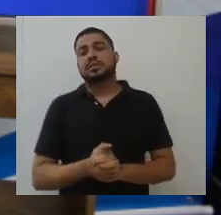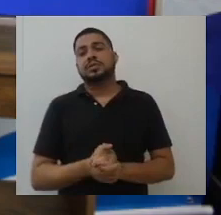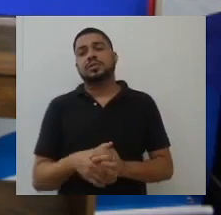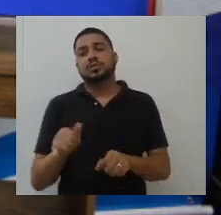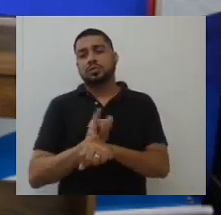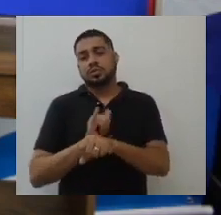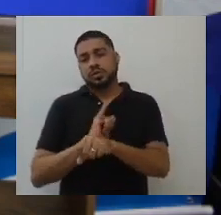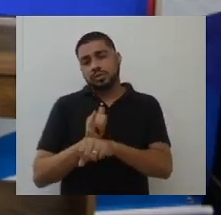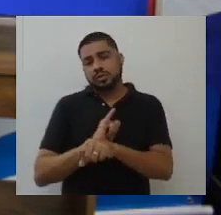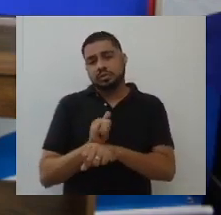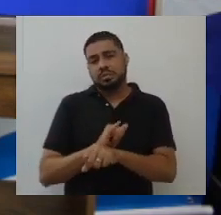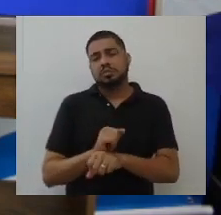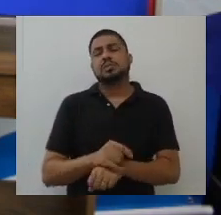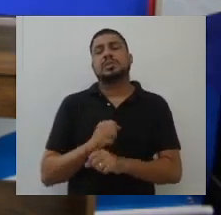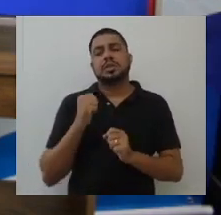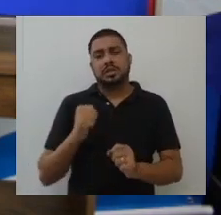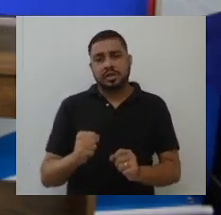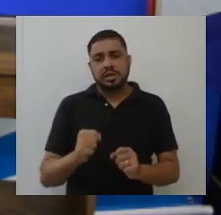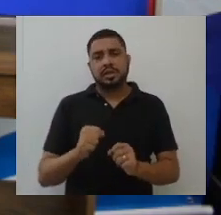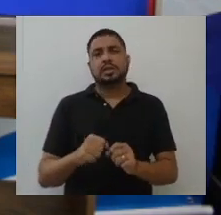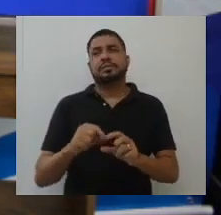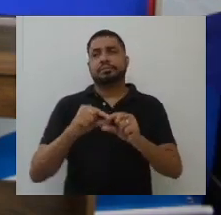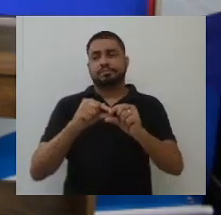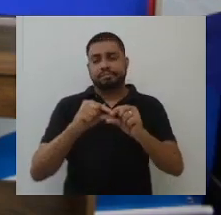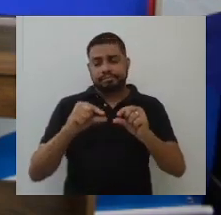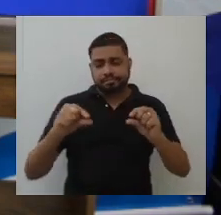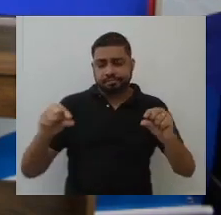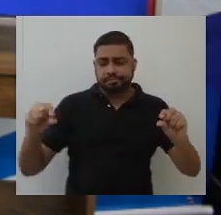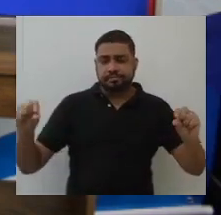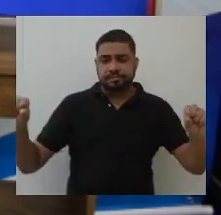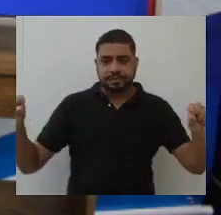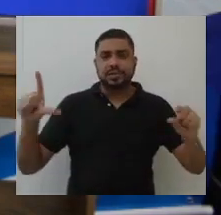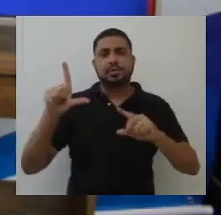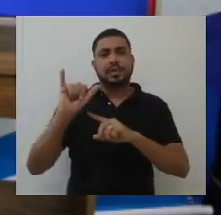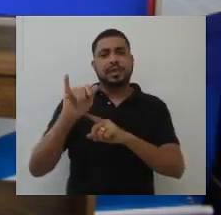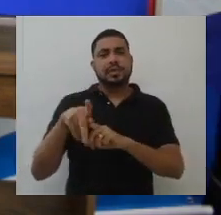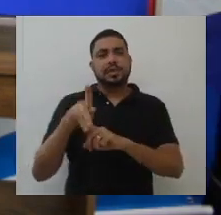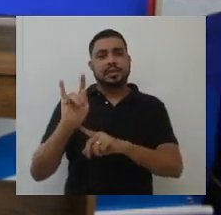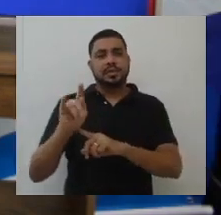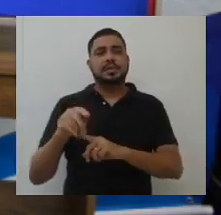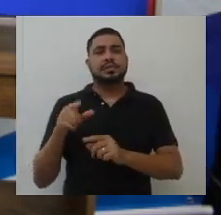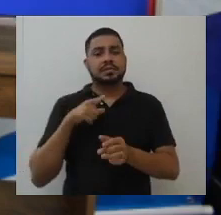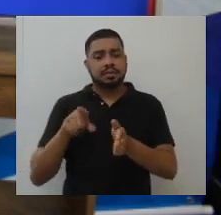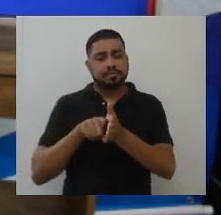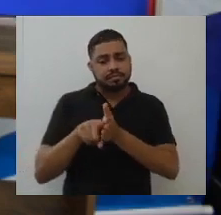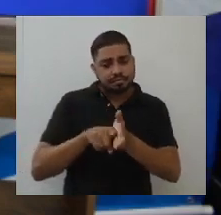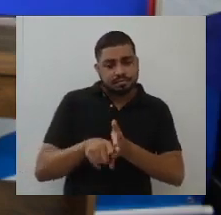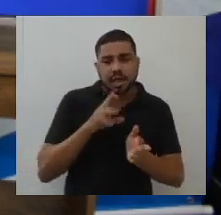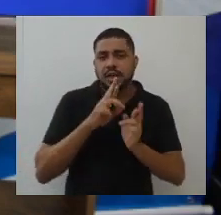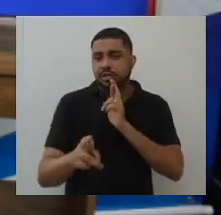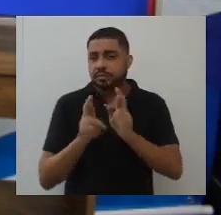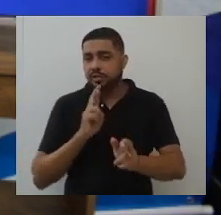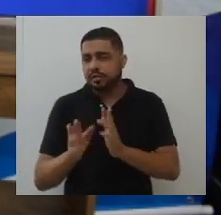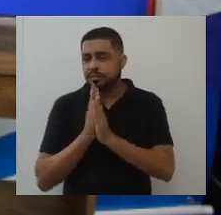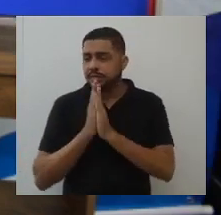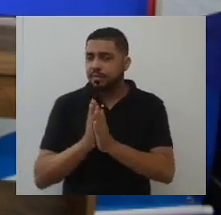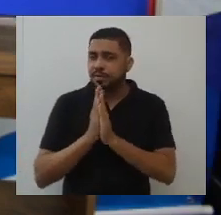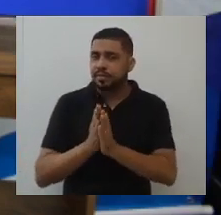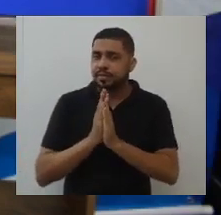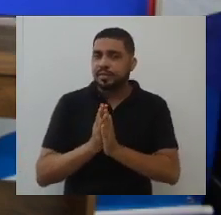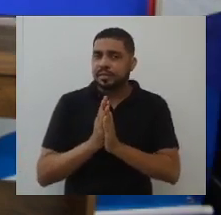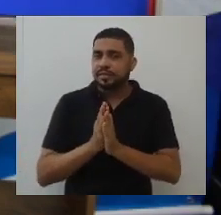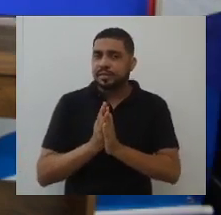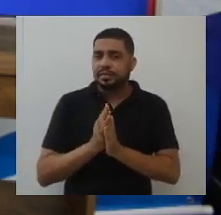YouTube do EducaPE, você tem na descrição aí o link que vai te direcionar essa pesquisa também. Então, por favor,